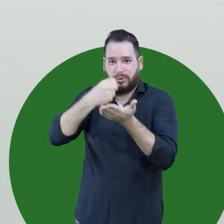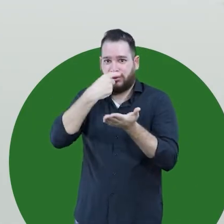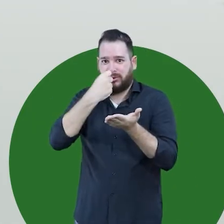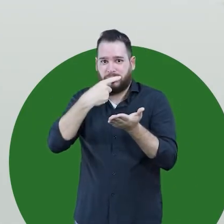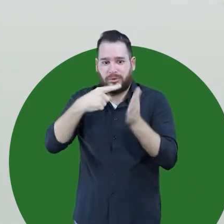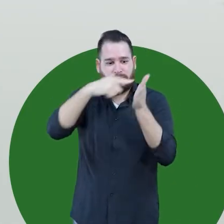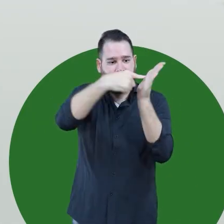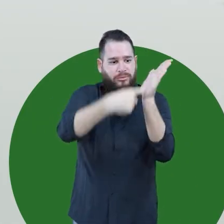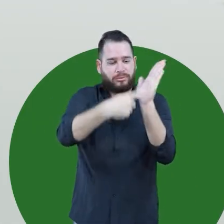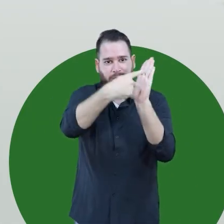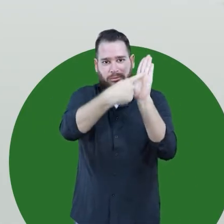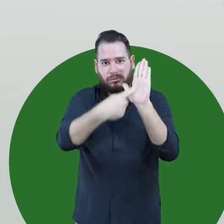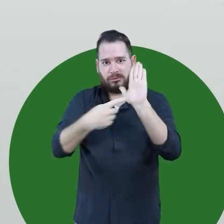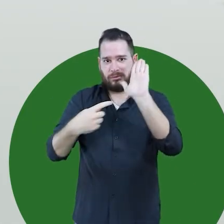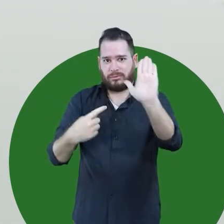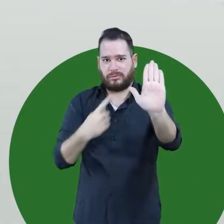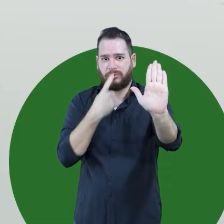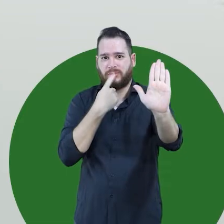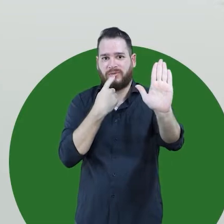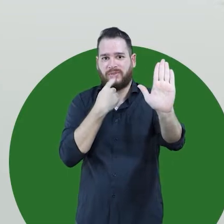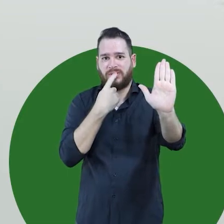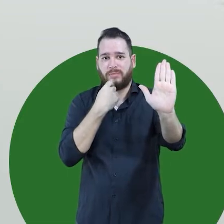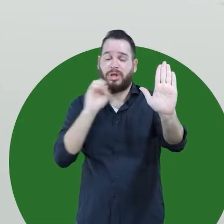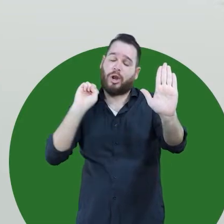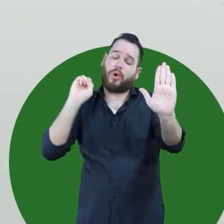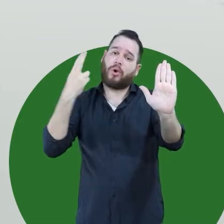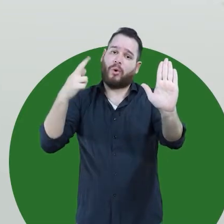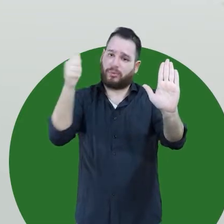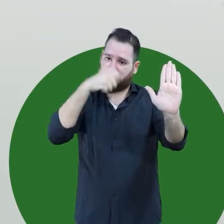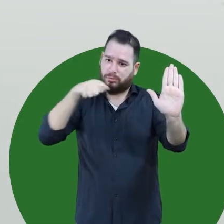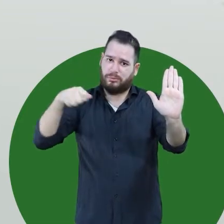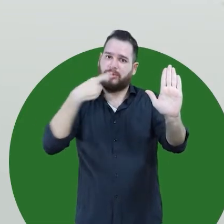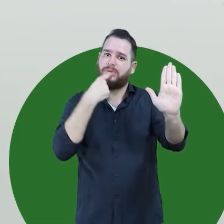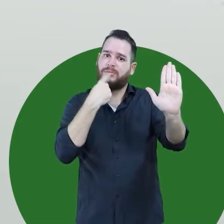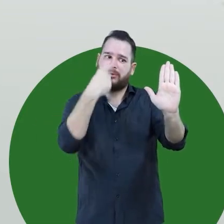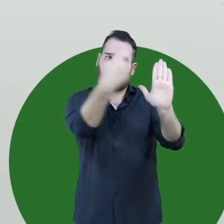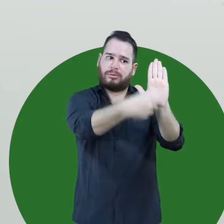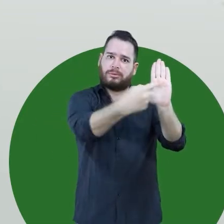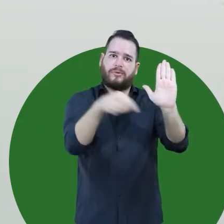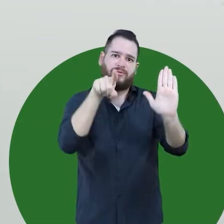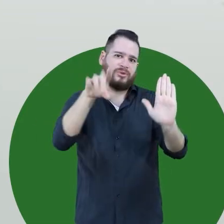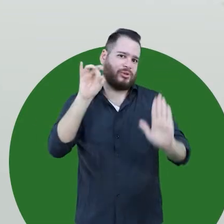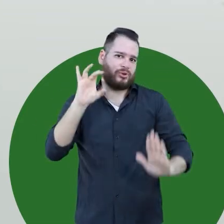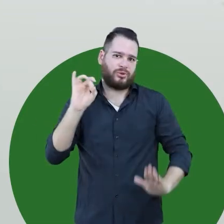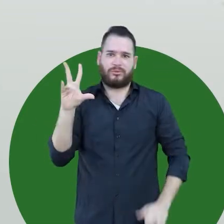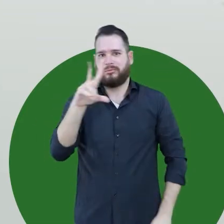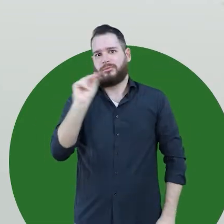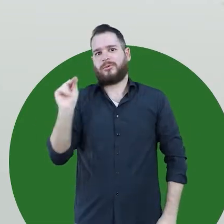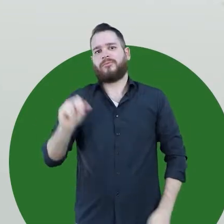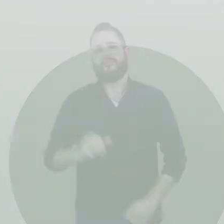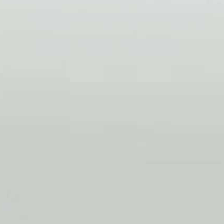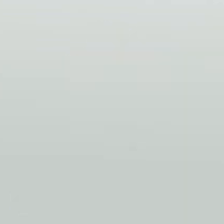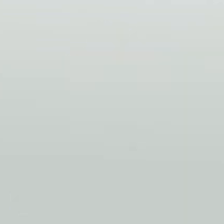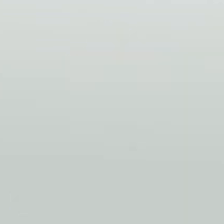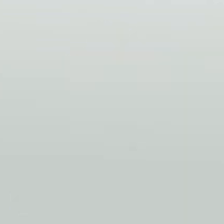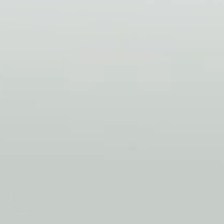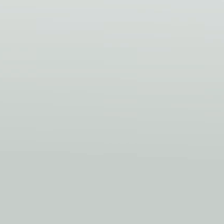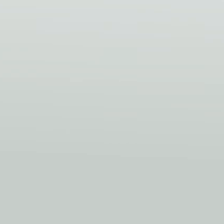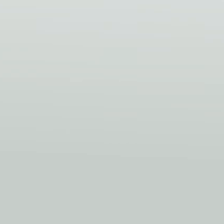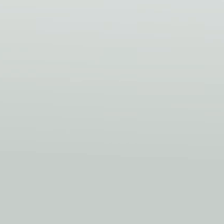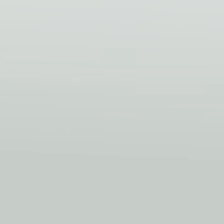e faça o sinal de X com um batom vermelho na mão ou uma caneta e peça ajuda. Você não está sozinho.